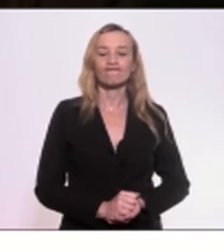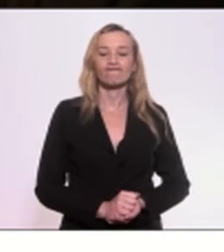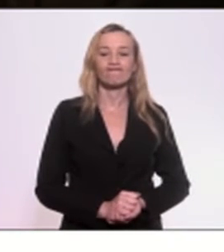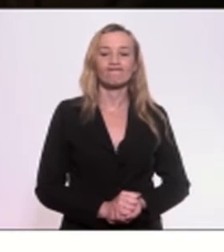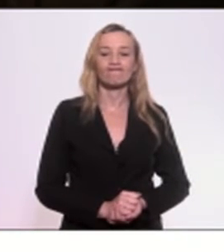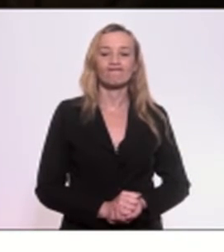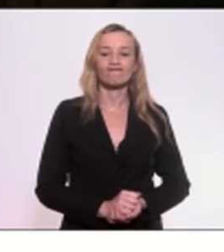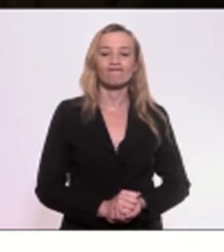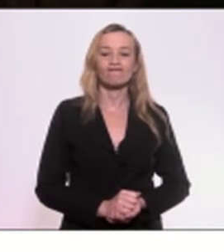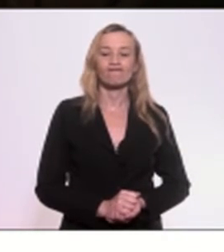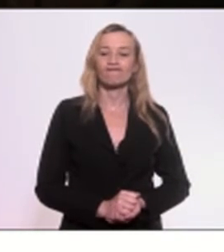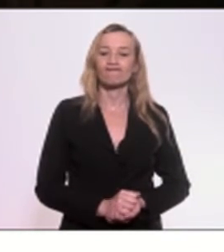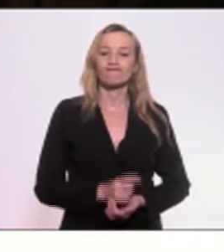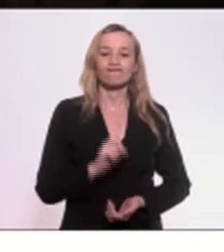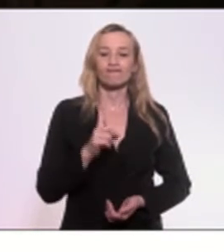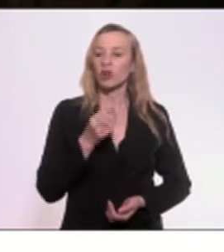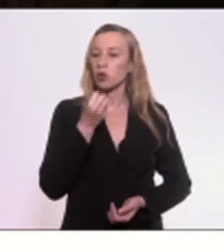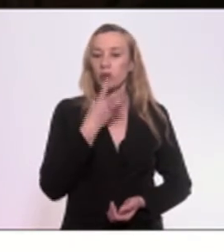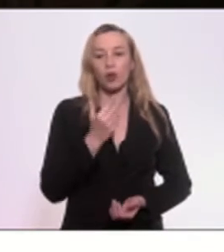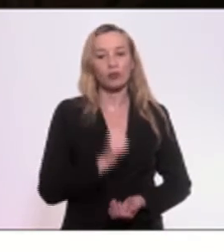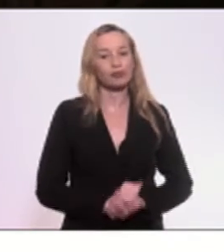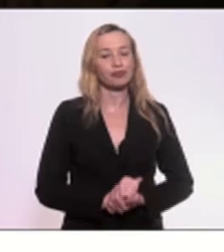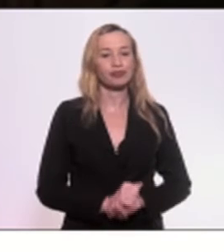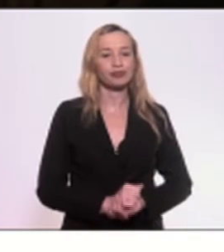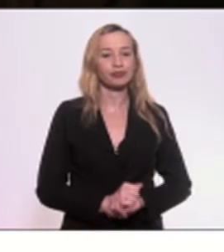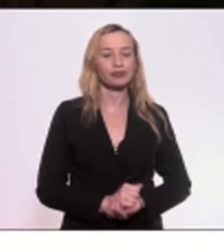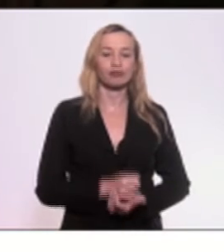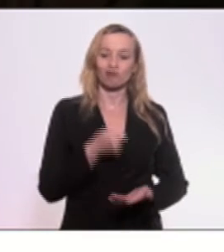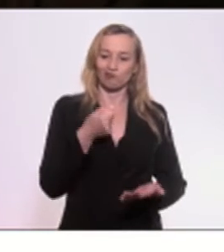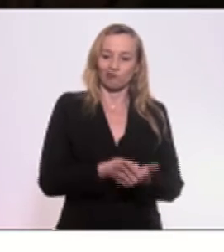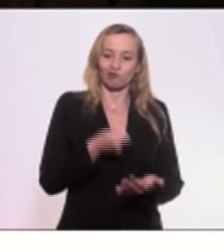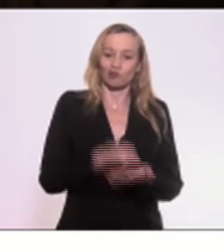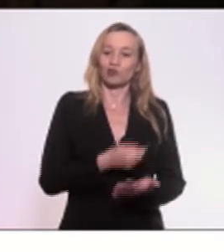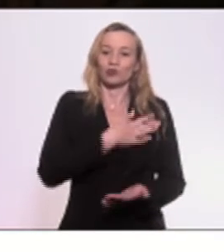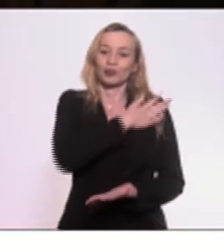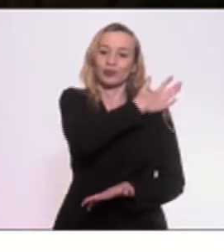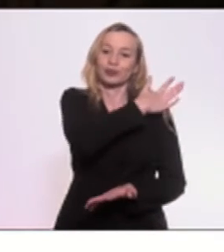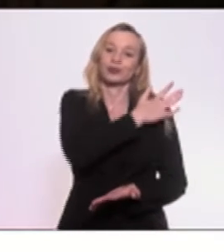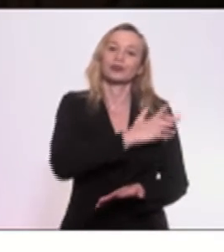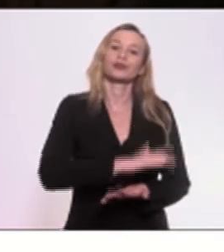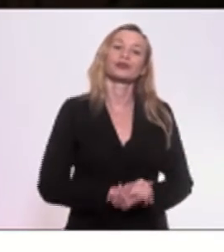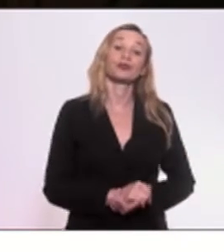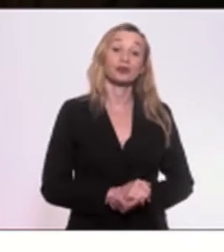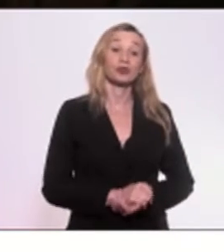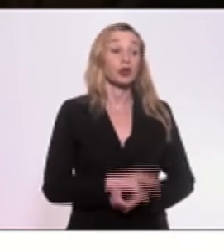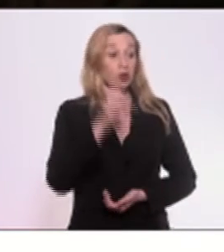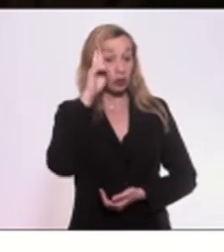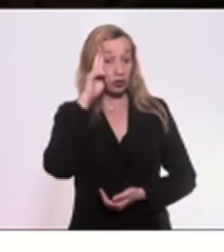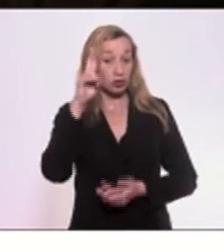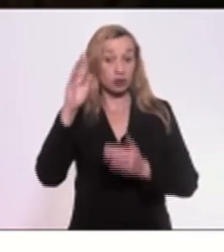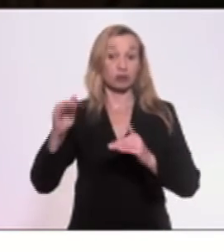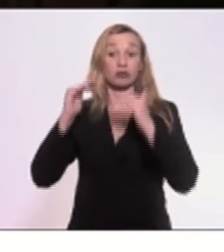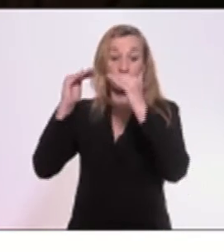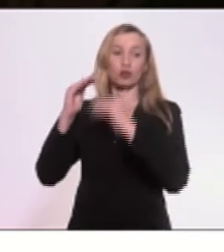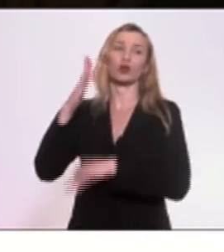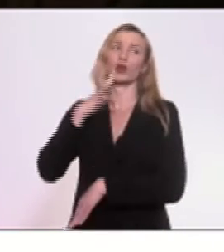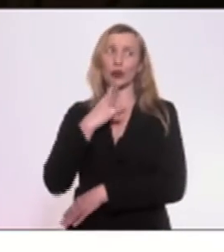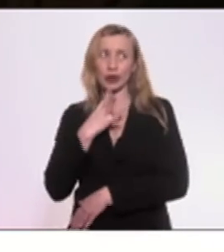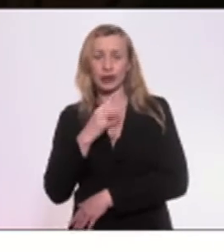senhor presidente. Os regimes autoritários, e Vossa Excelência